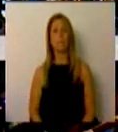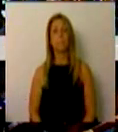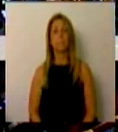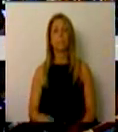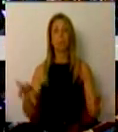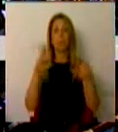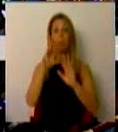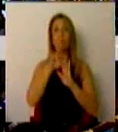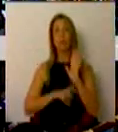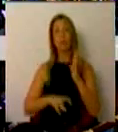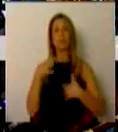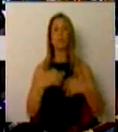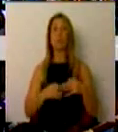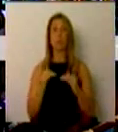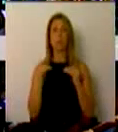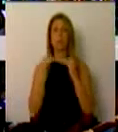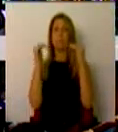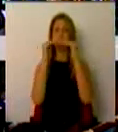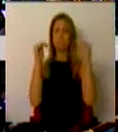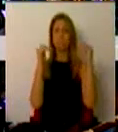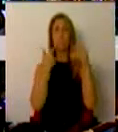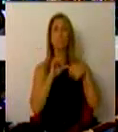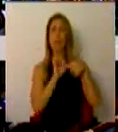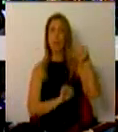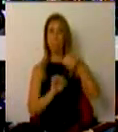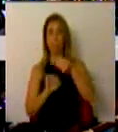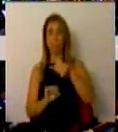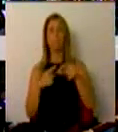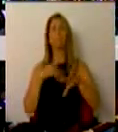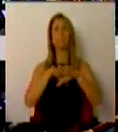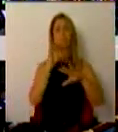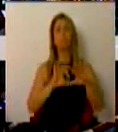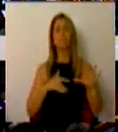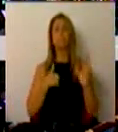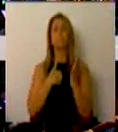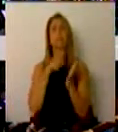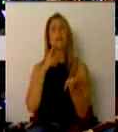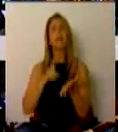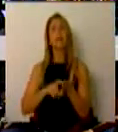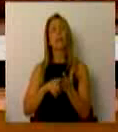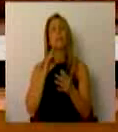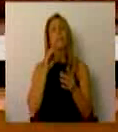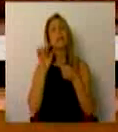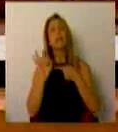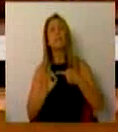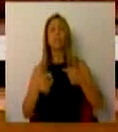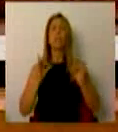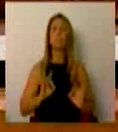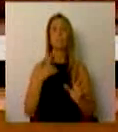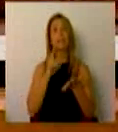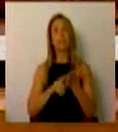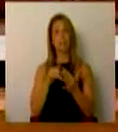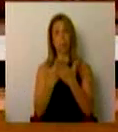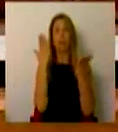novo regime jurídico de graus e diplomas, ao reformular os requisitos para a acreditação de ciclos de estudos, constitui também uma